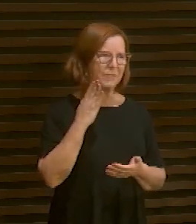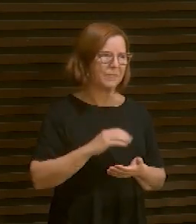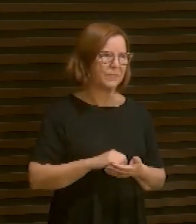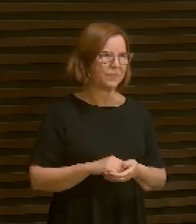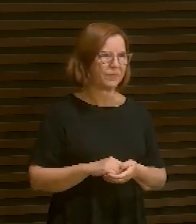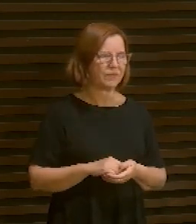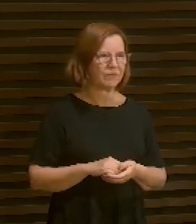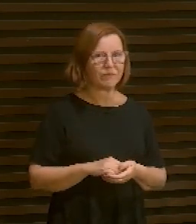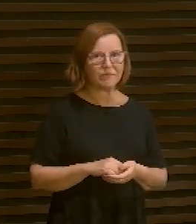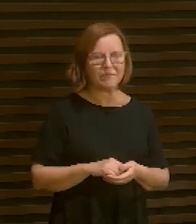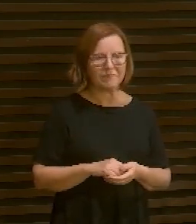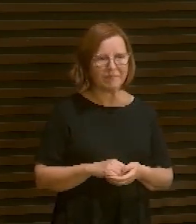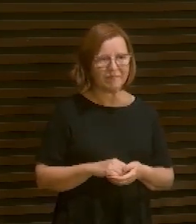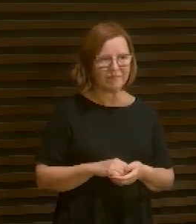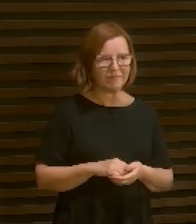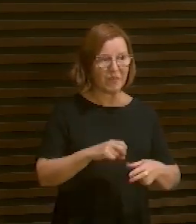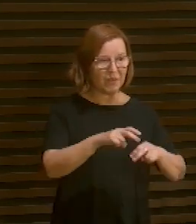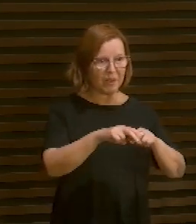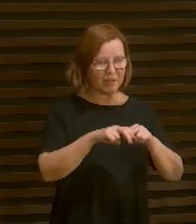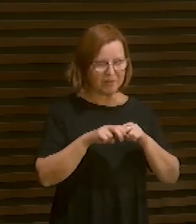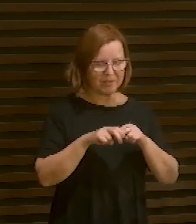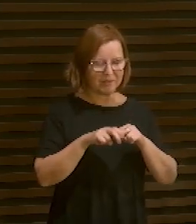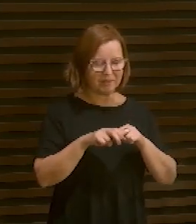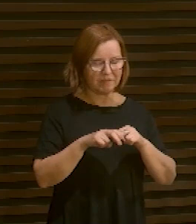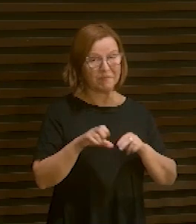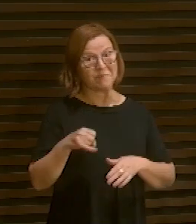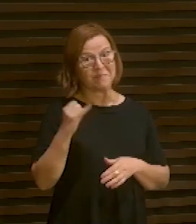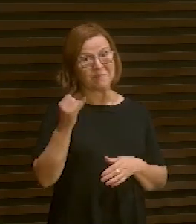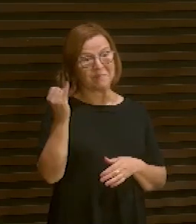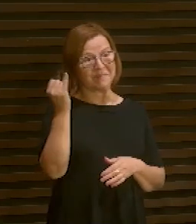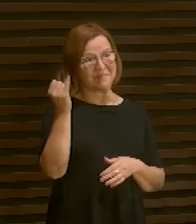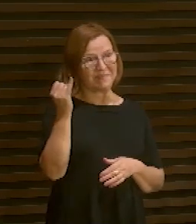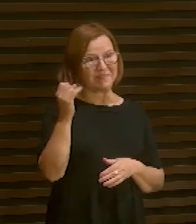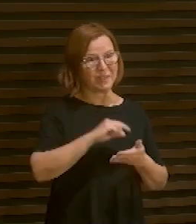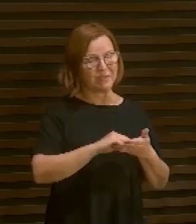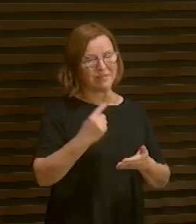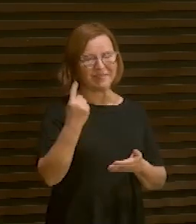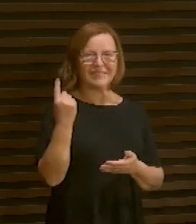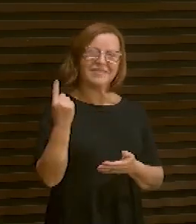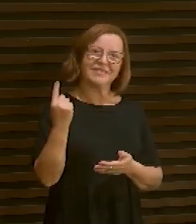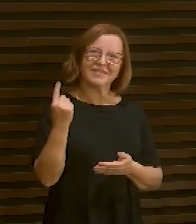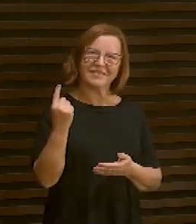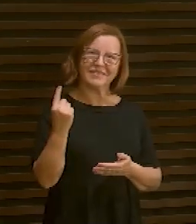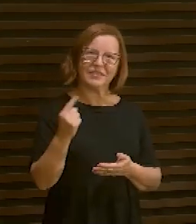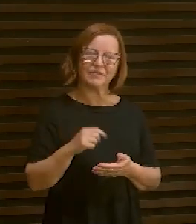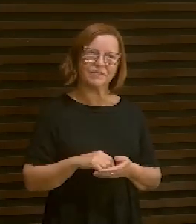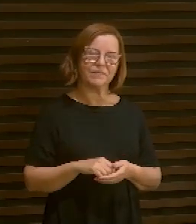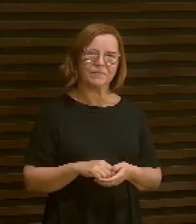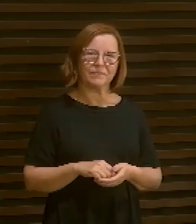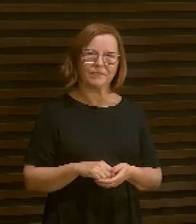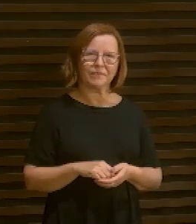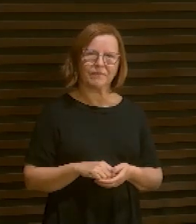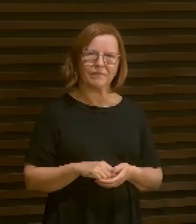ele diz: por esta razão importa. Versículo 1. Hebreus 2,